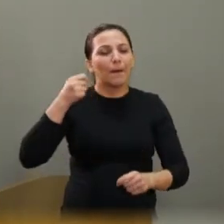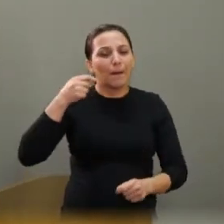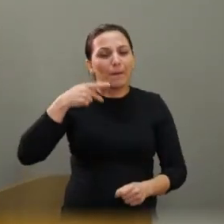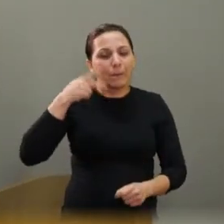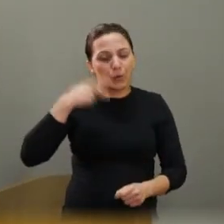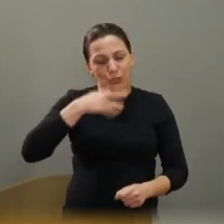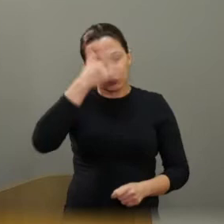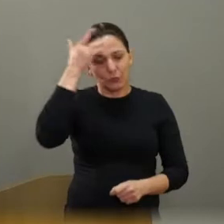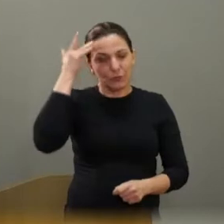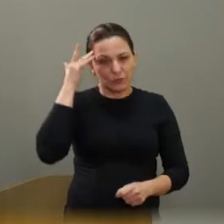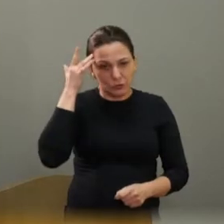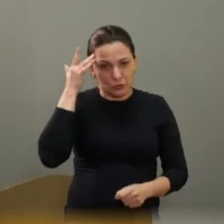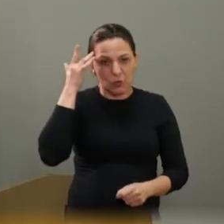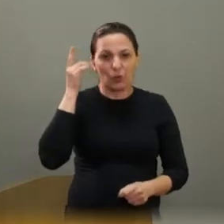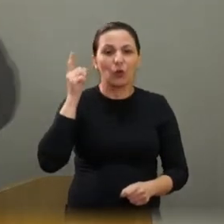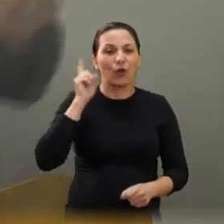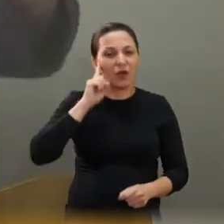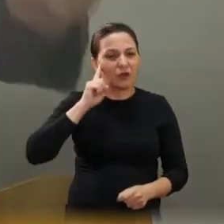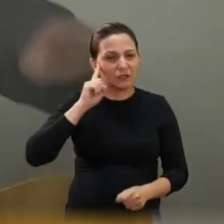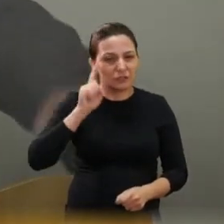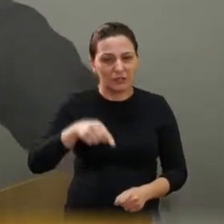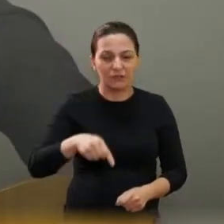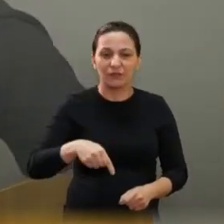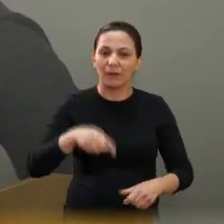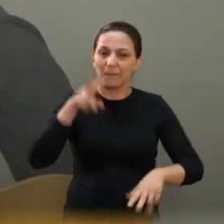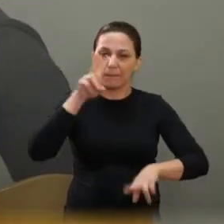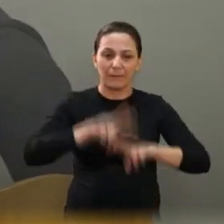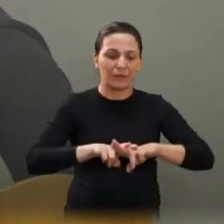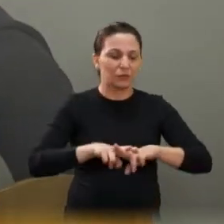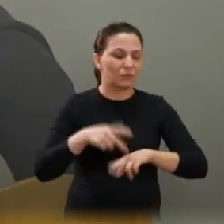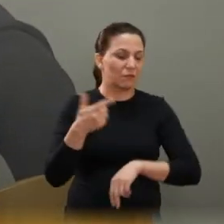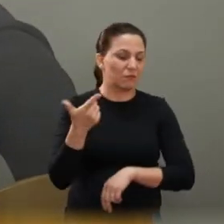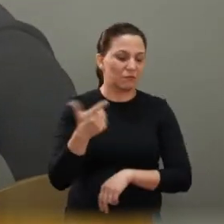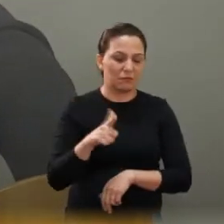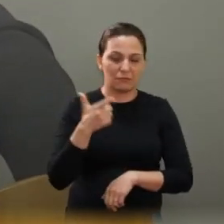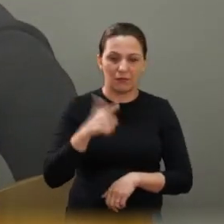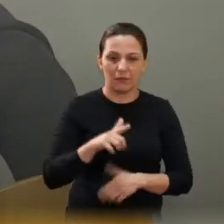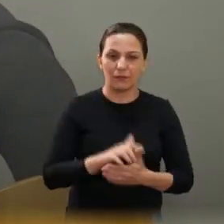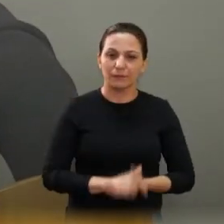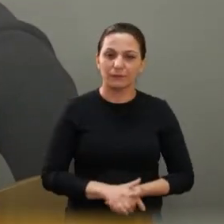também vários esquemas que tem nome e sobrenome nesse país não vai preso